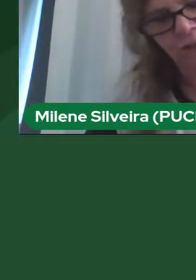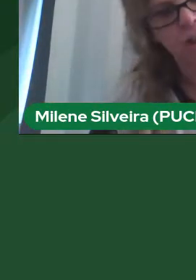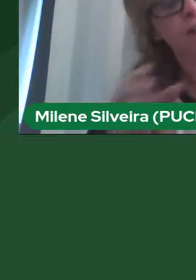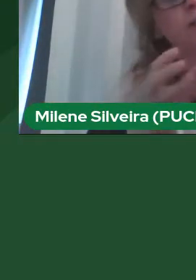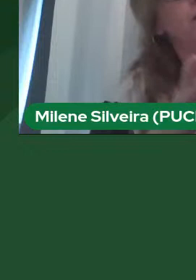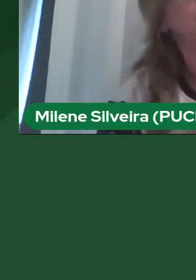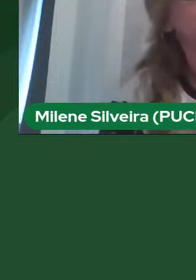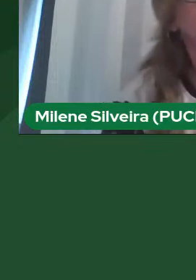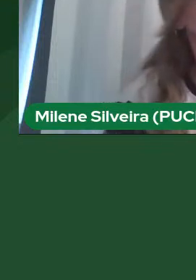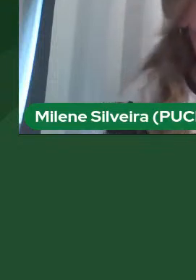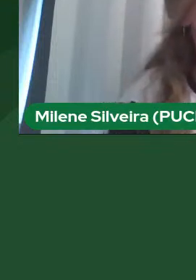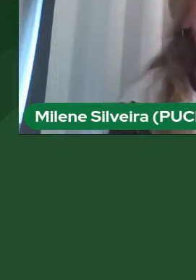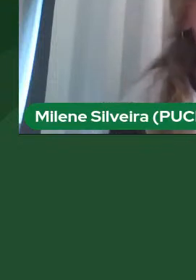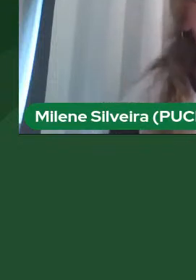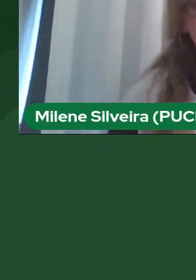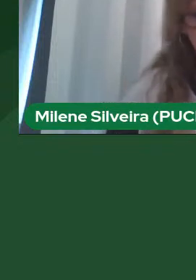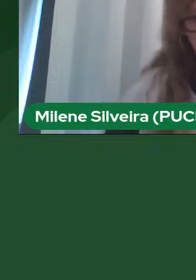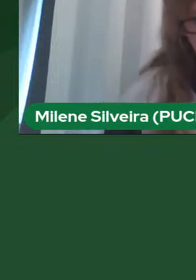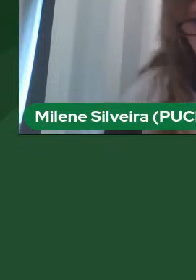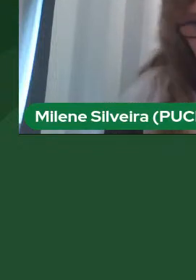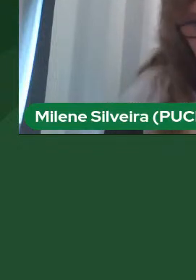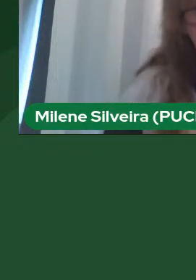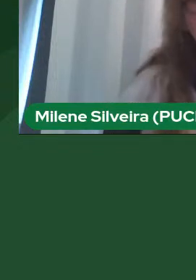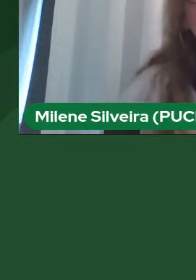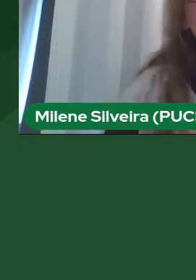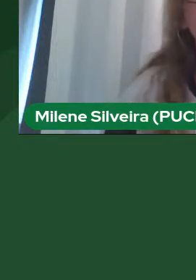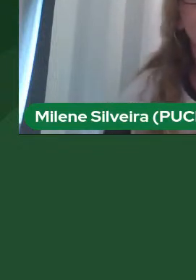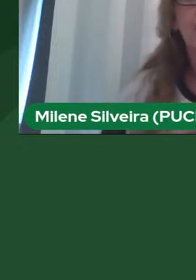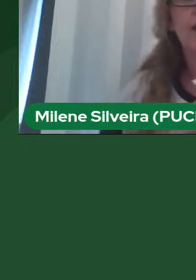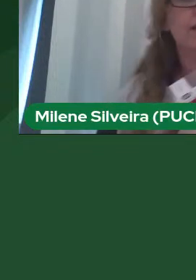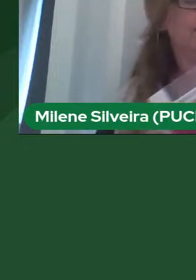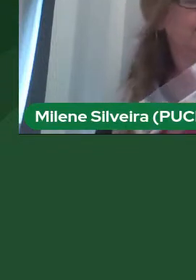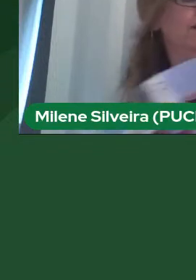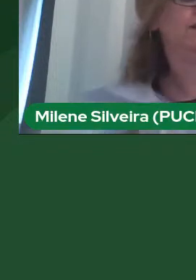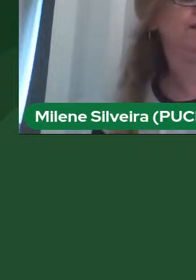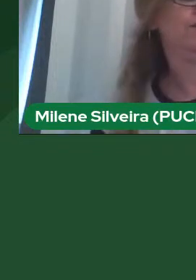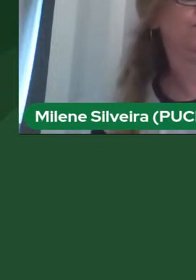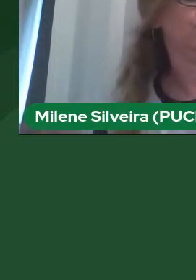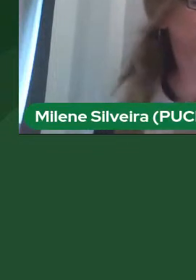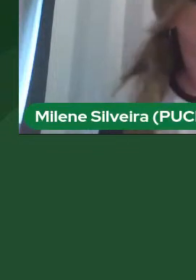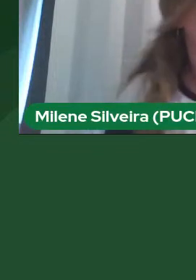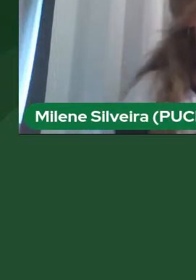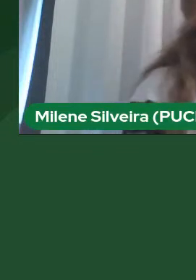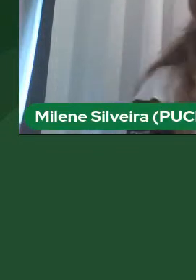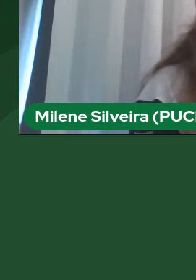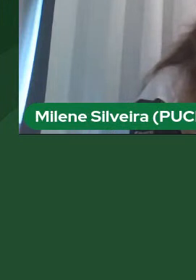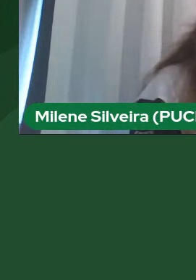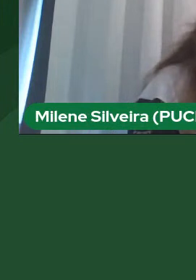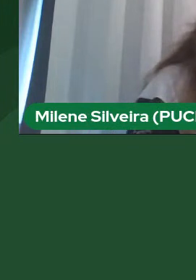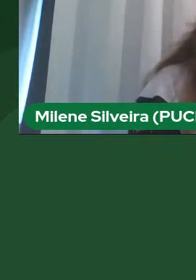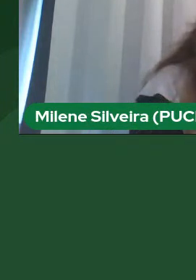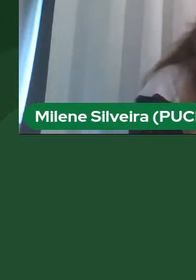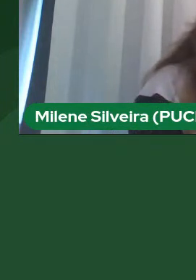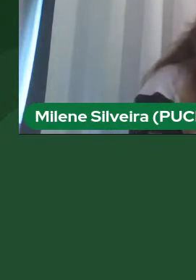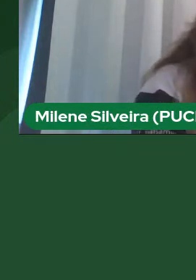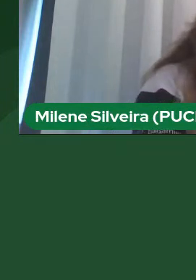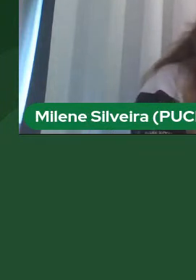Olha só. Eu acho que eu virei um Funko Pop.